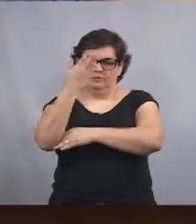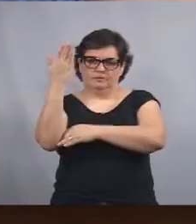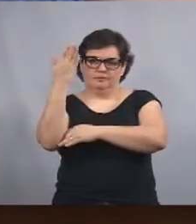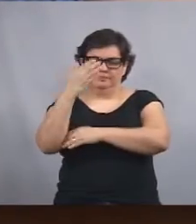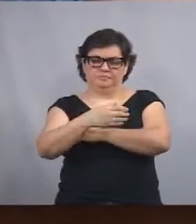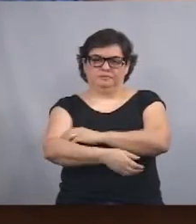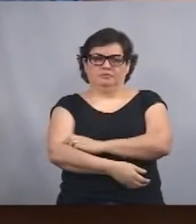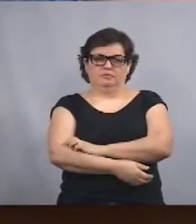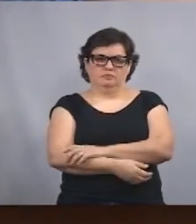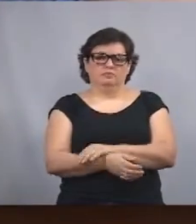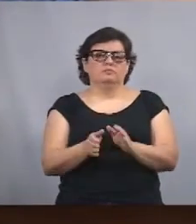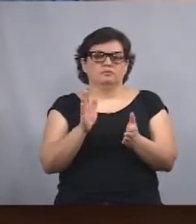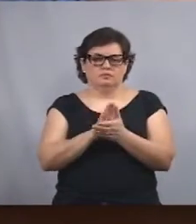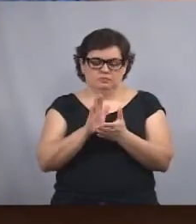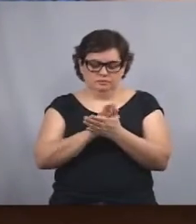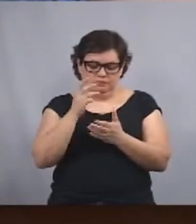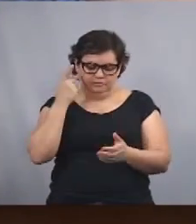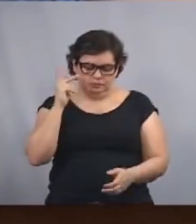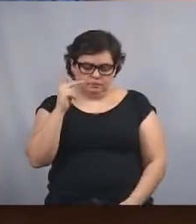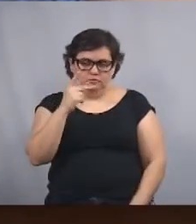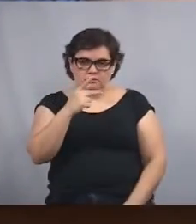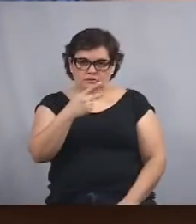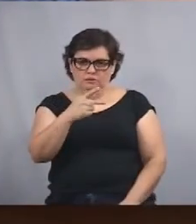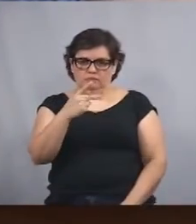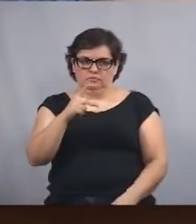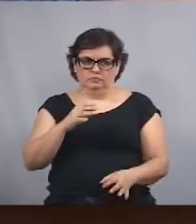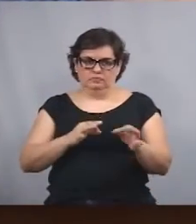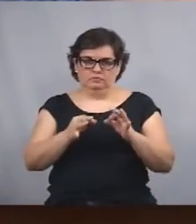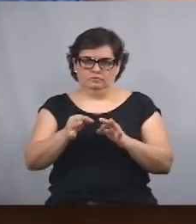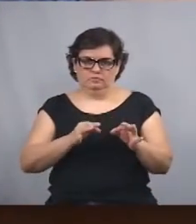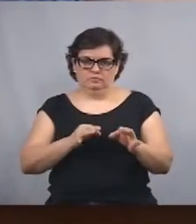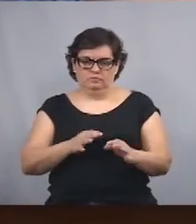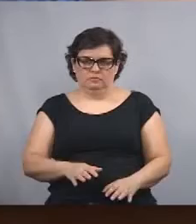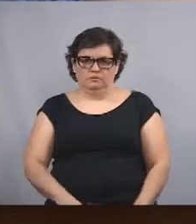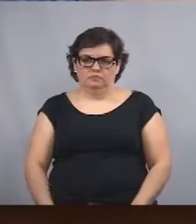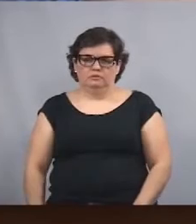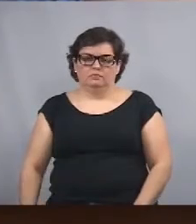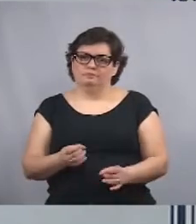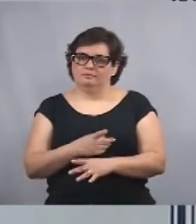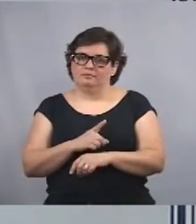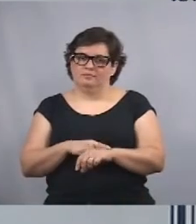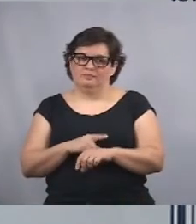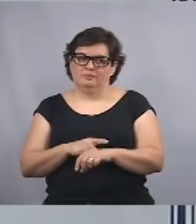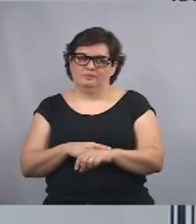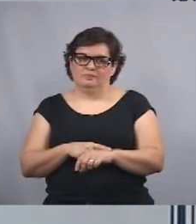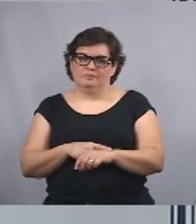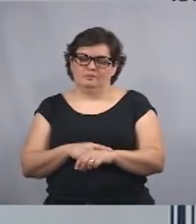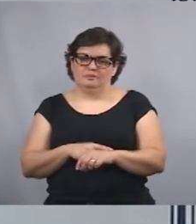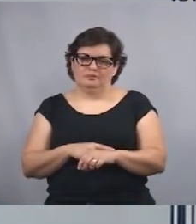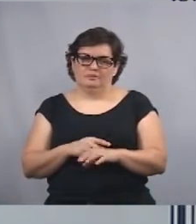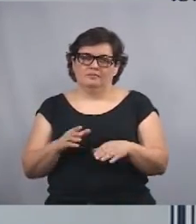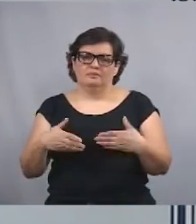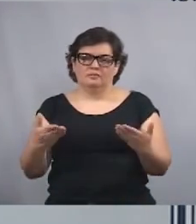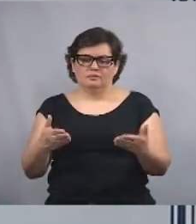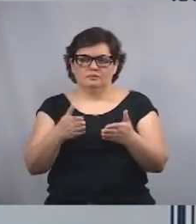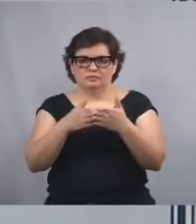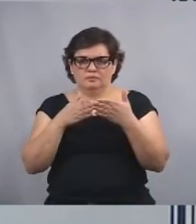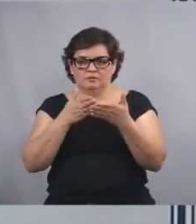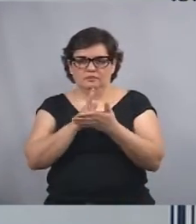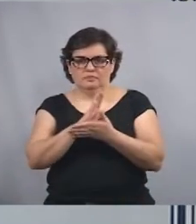pagamento do pedágio. Parabéns pela colocação de Vossa Excelência. De qualquer forma, eu peço a aprovação